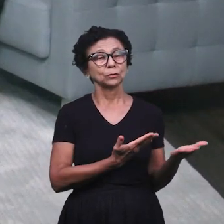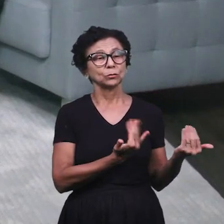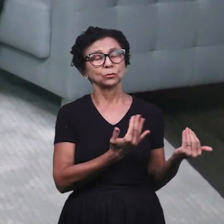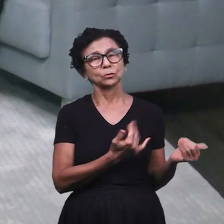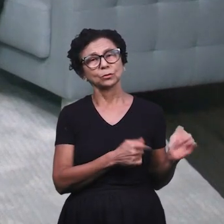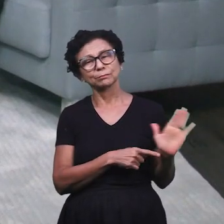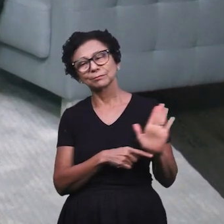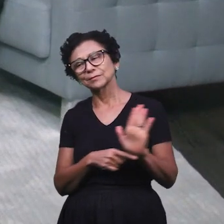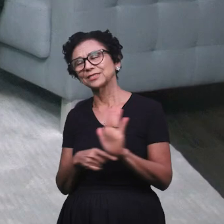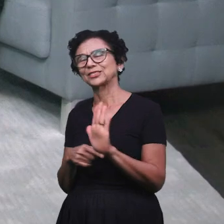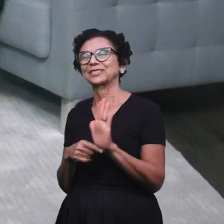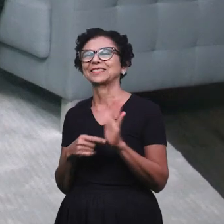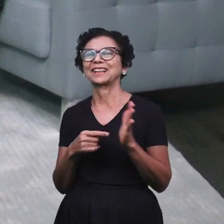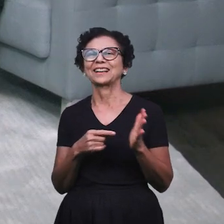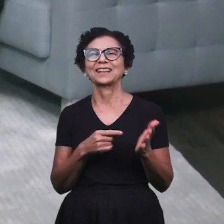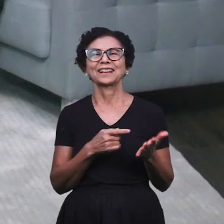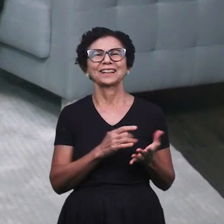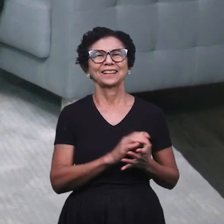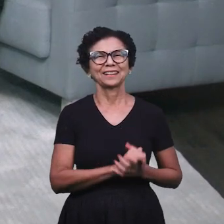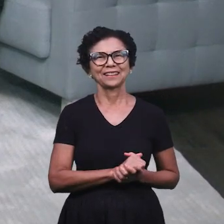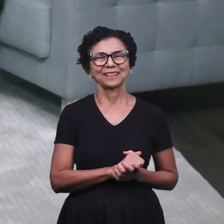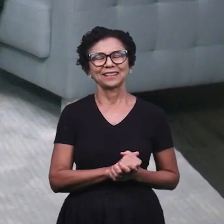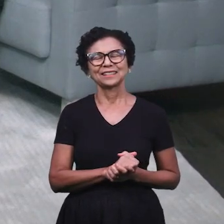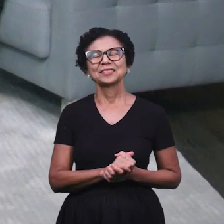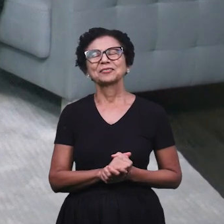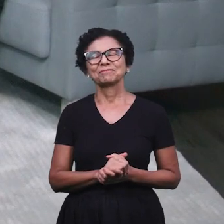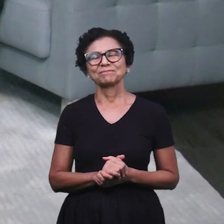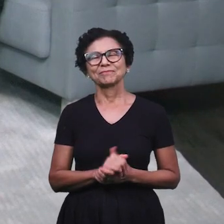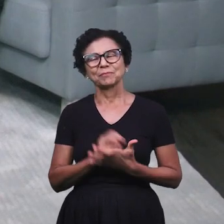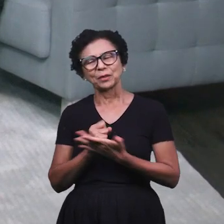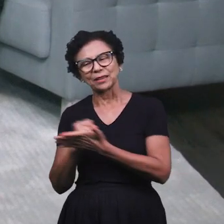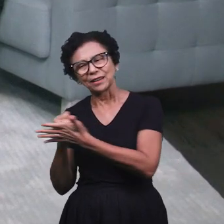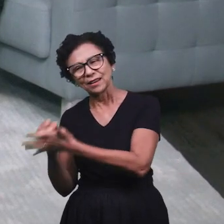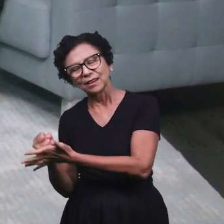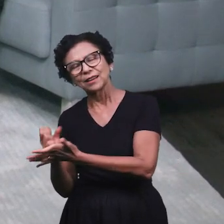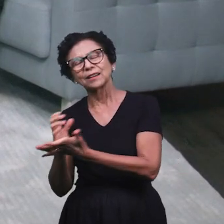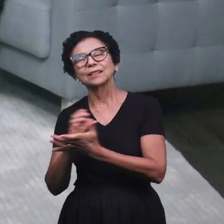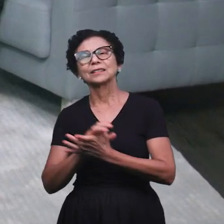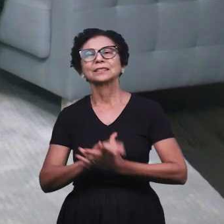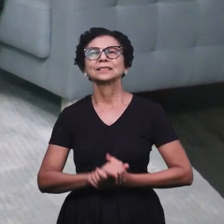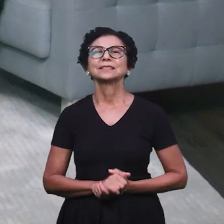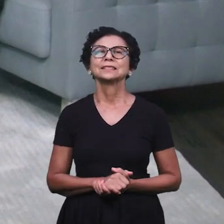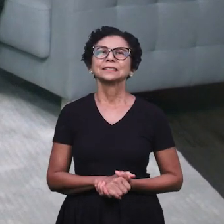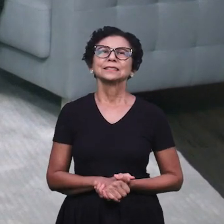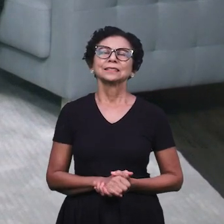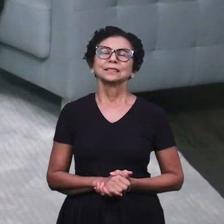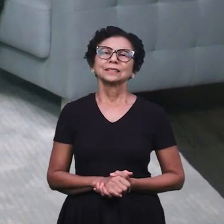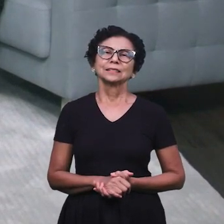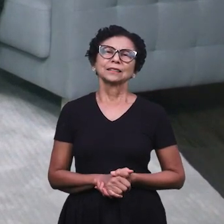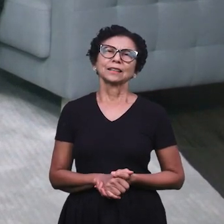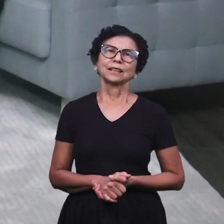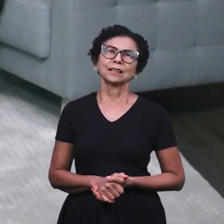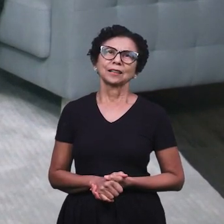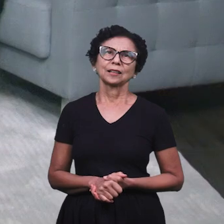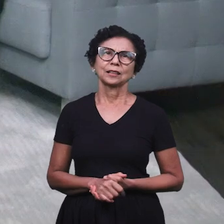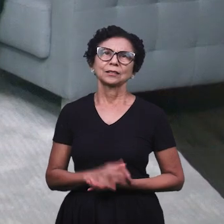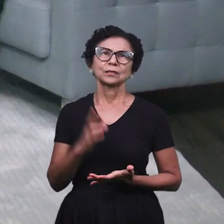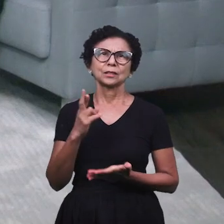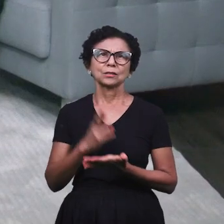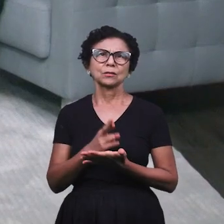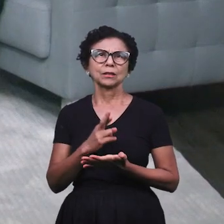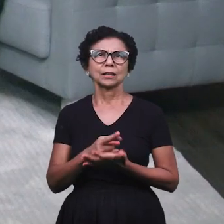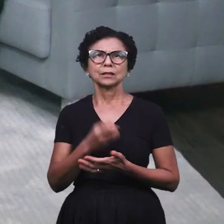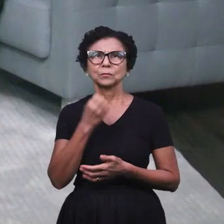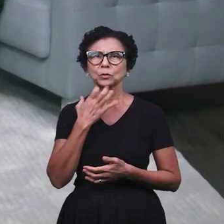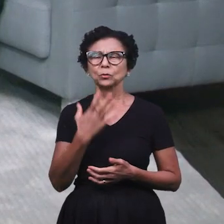ajudador, levar aquele auxílio. E com certeza isso vai ser benéfico para ambos os lados.